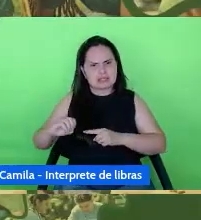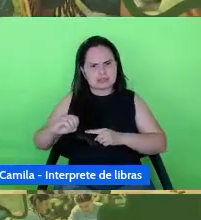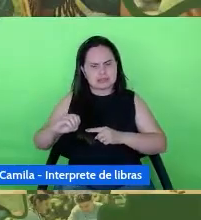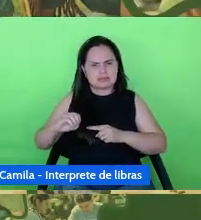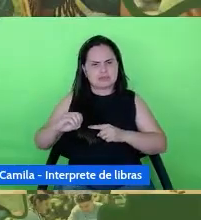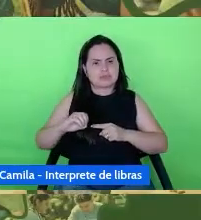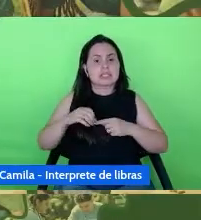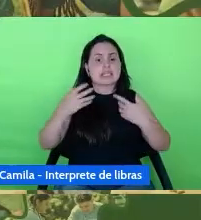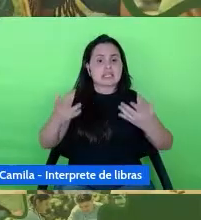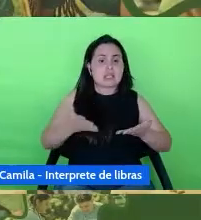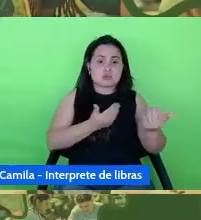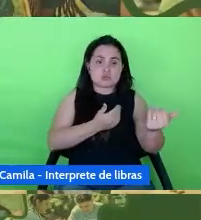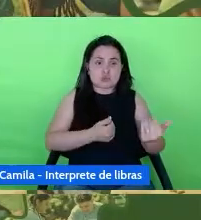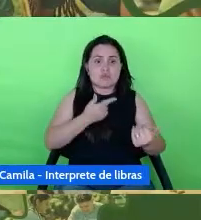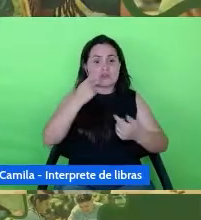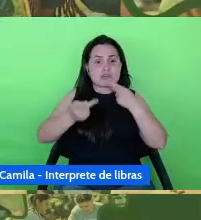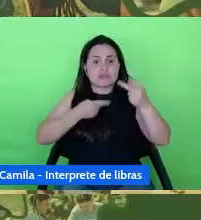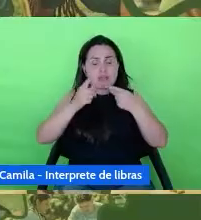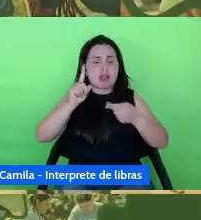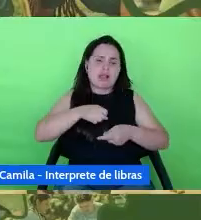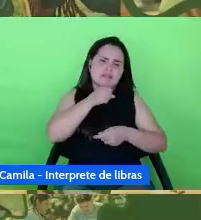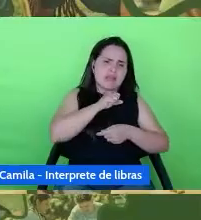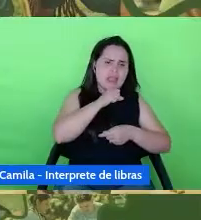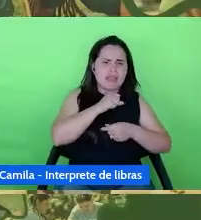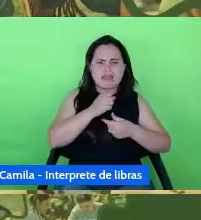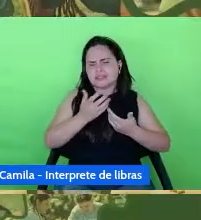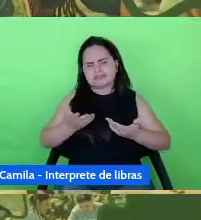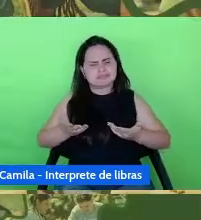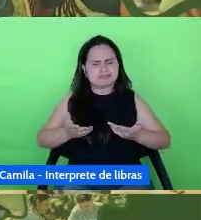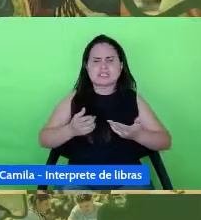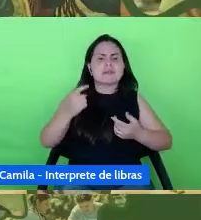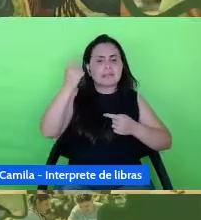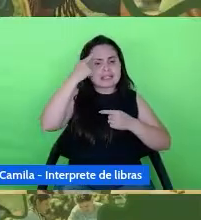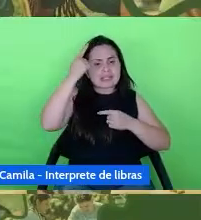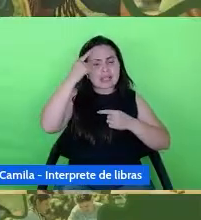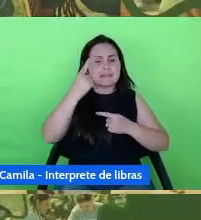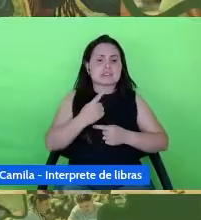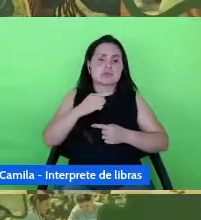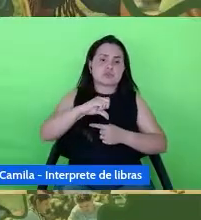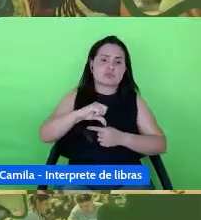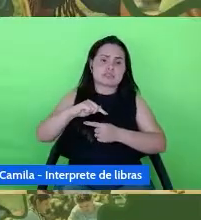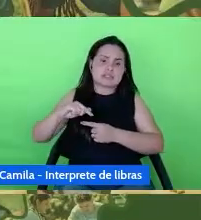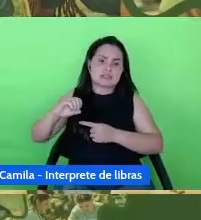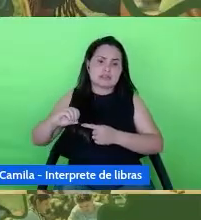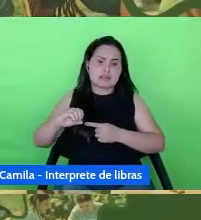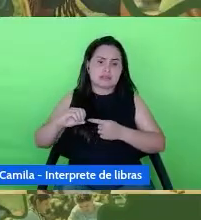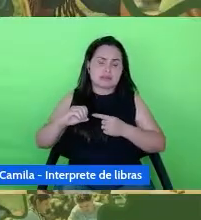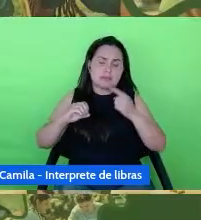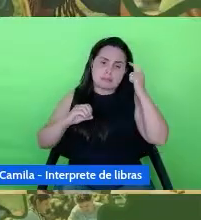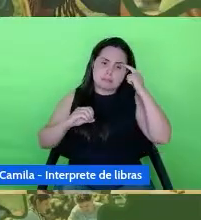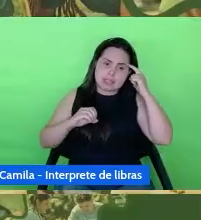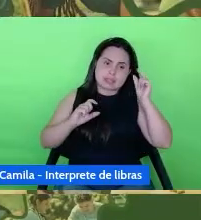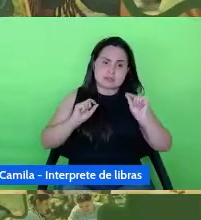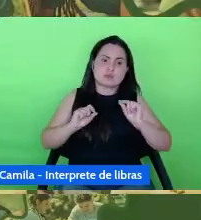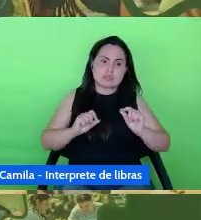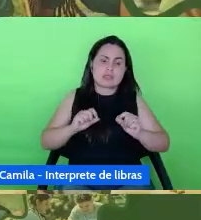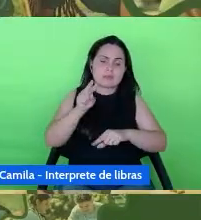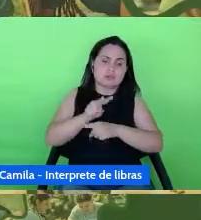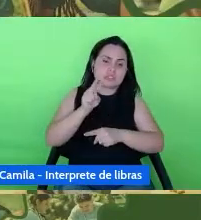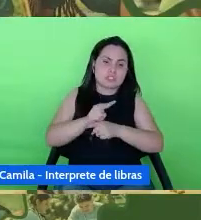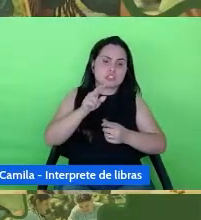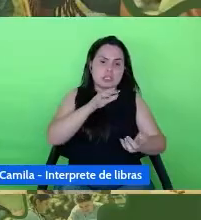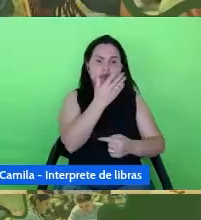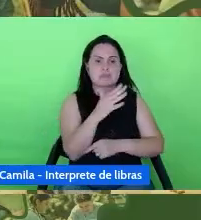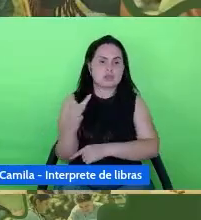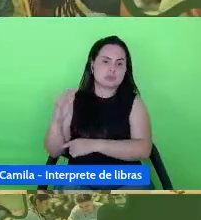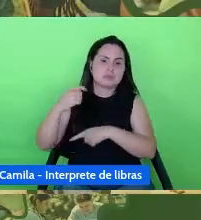aí a juventude fala que é velho, que não serve para nada, mas tem mentalidade de 1970. Quem pensa que para proteger o meio ambiente eu tenho que